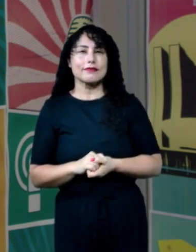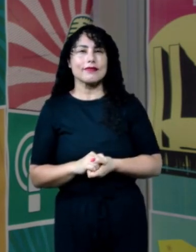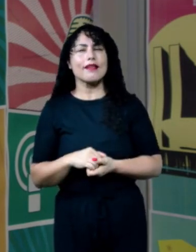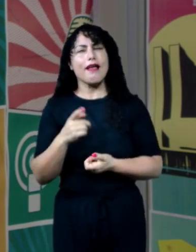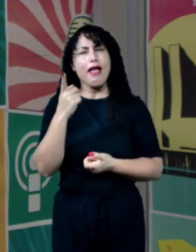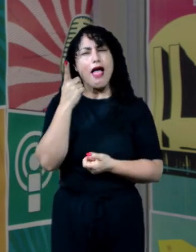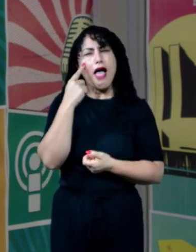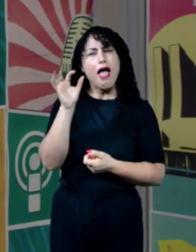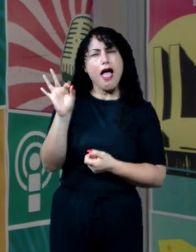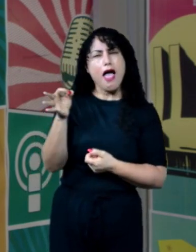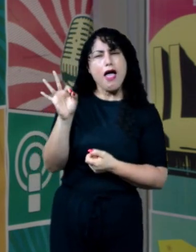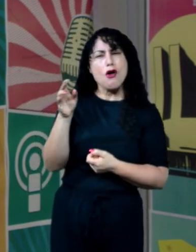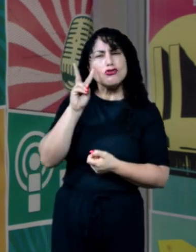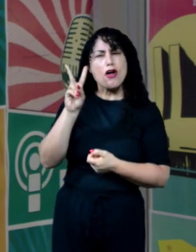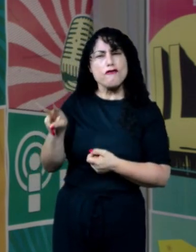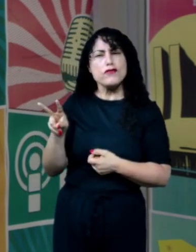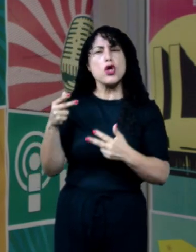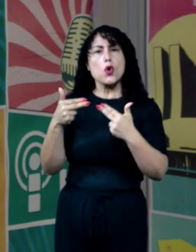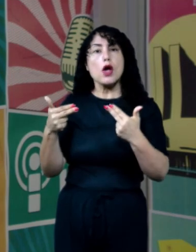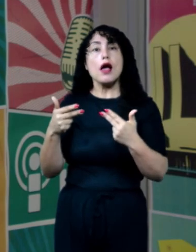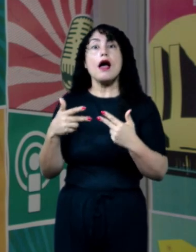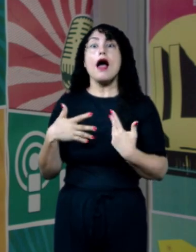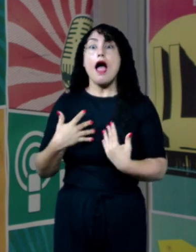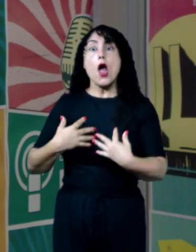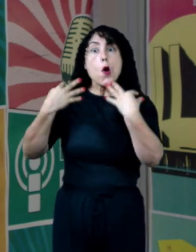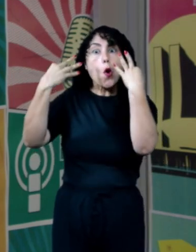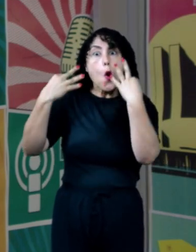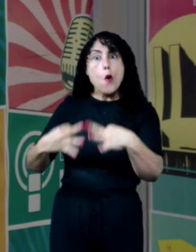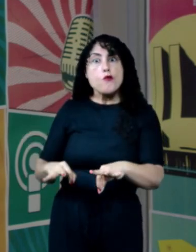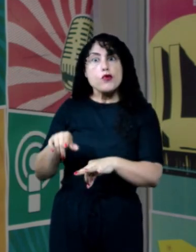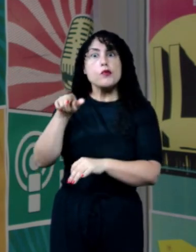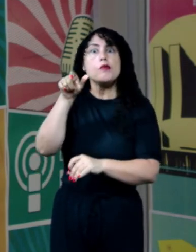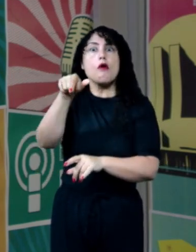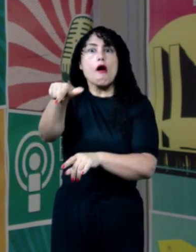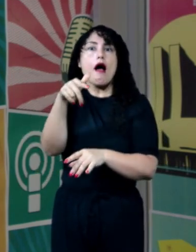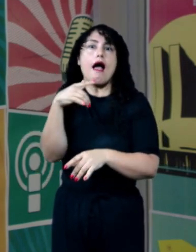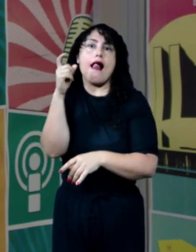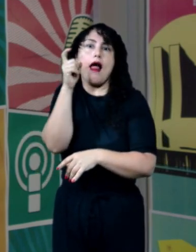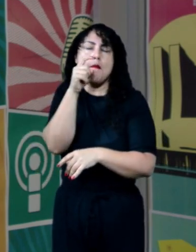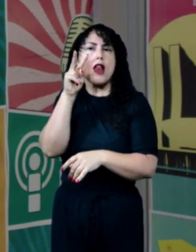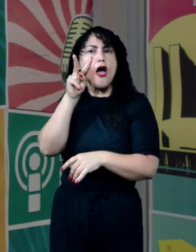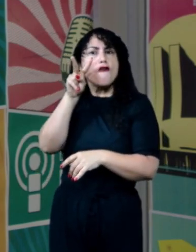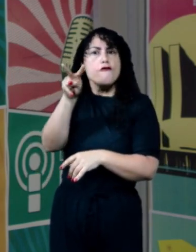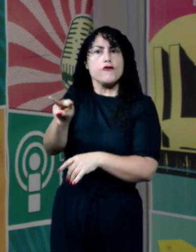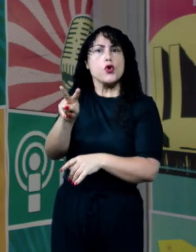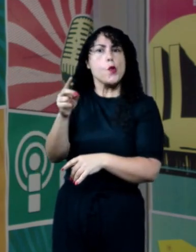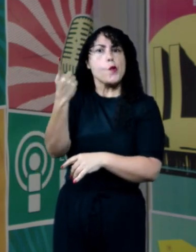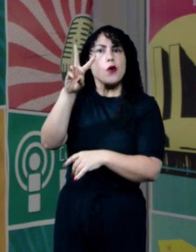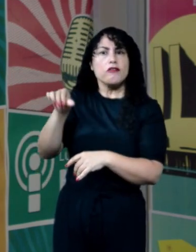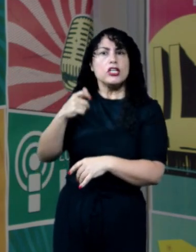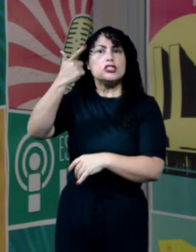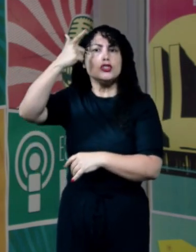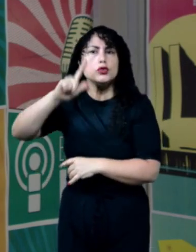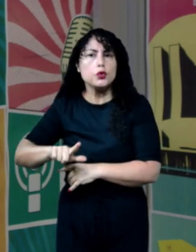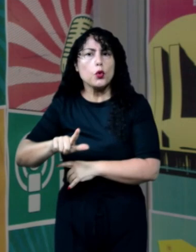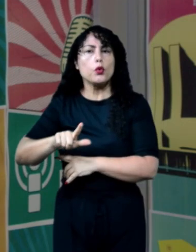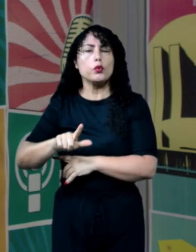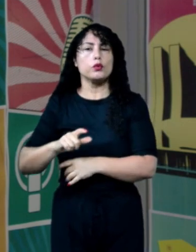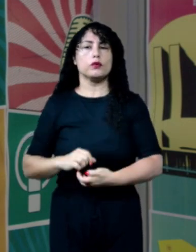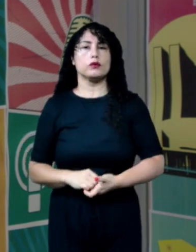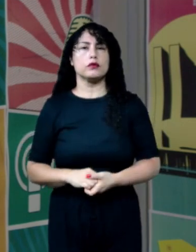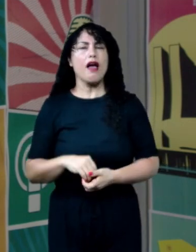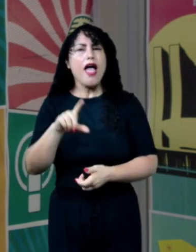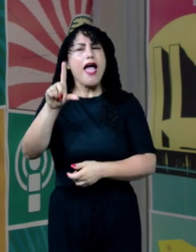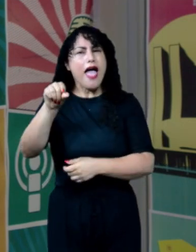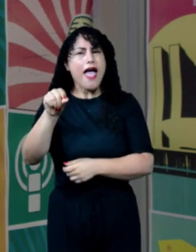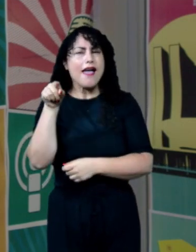eu já tinha visto isso em algum lugar. Então rola um viés de confirmação aí. A pessoa viu aquilo uma vez, depois vê de novo e...